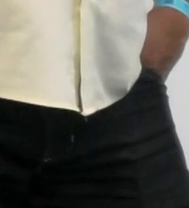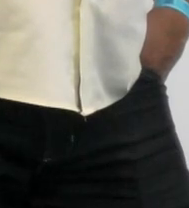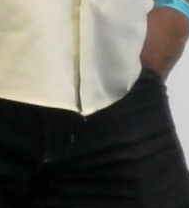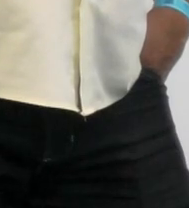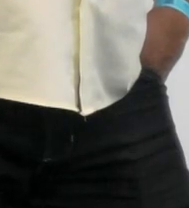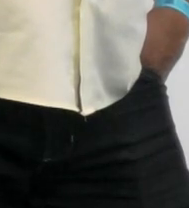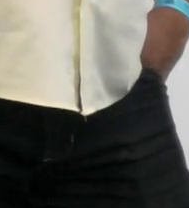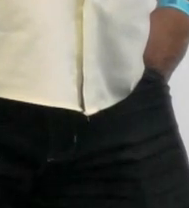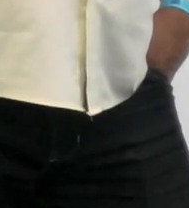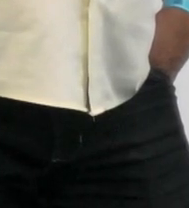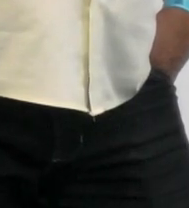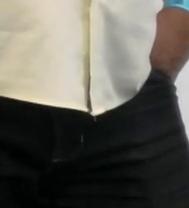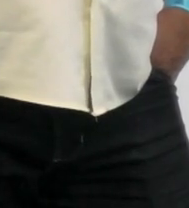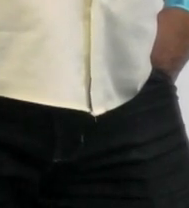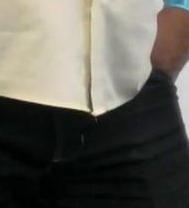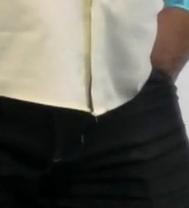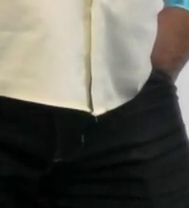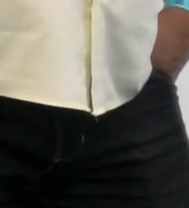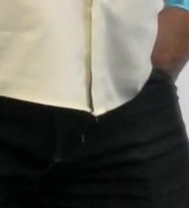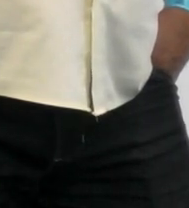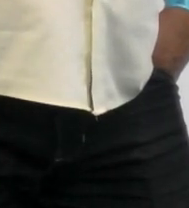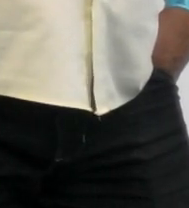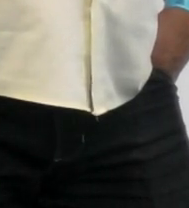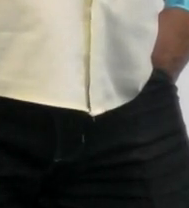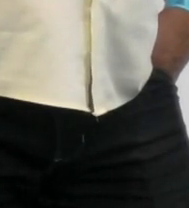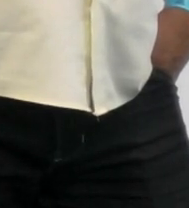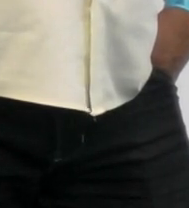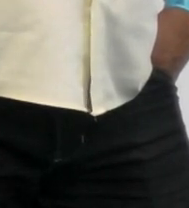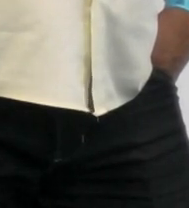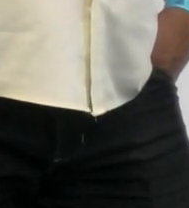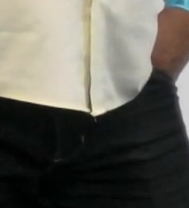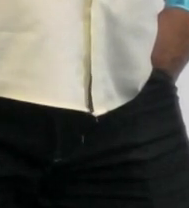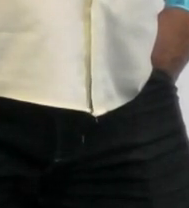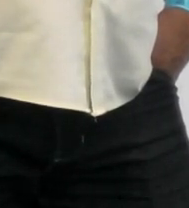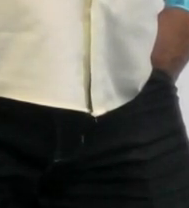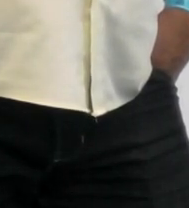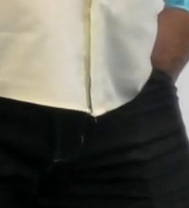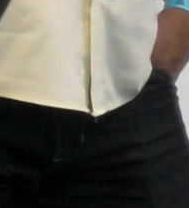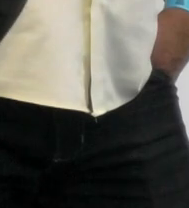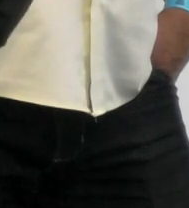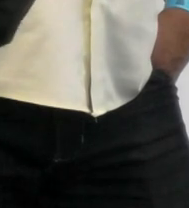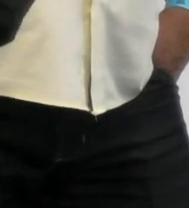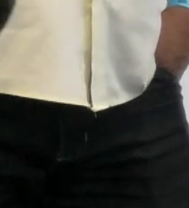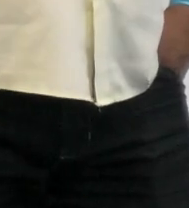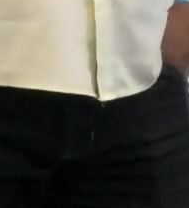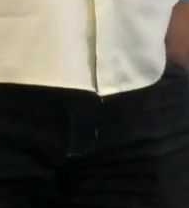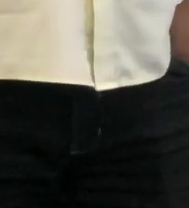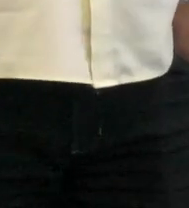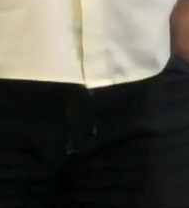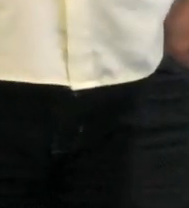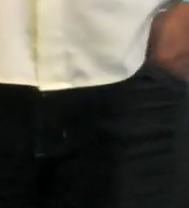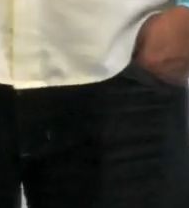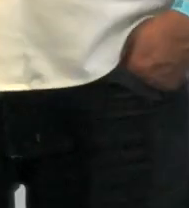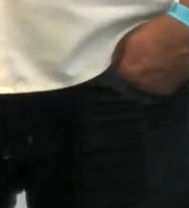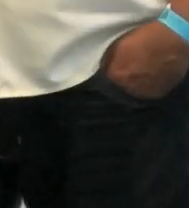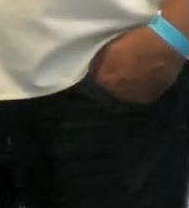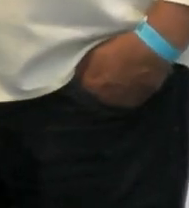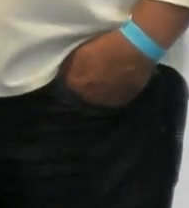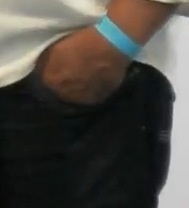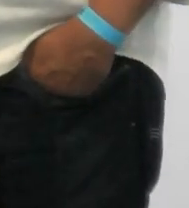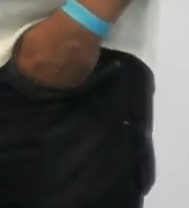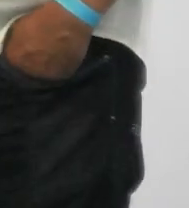resoluções a 539 é 469 porque o parecer 25 da NS ninguém pontuou aqui hoje mas ele fala que nega